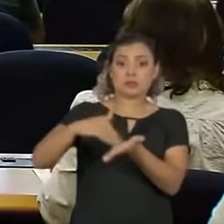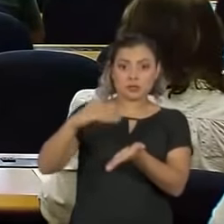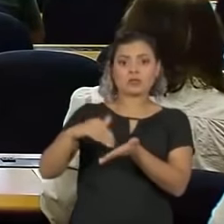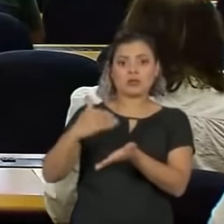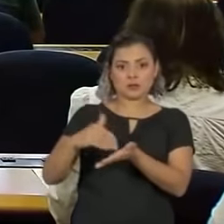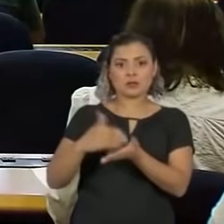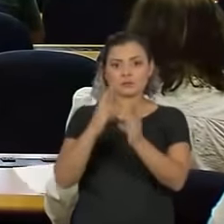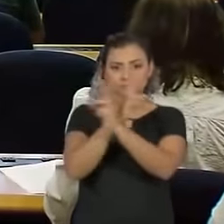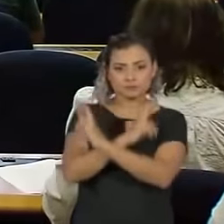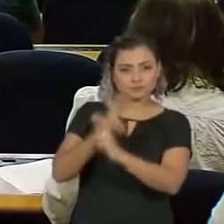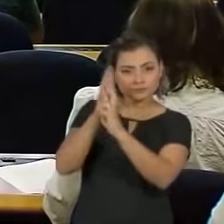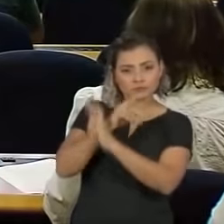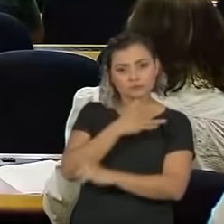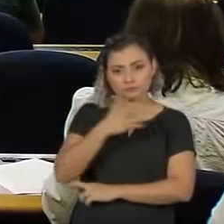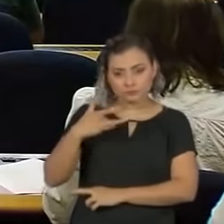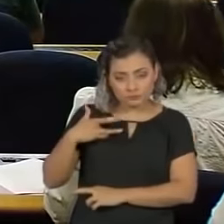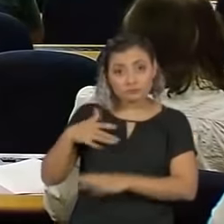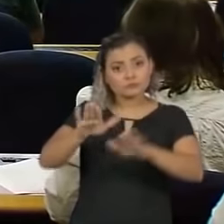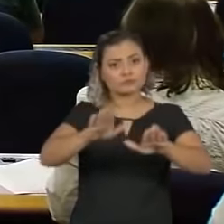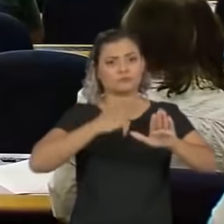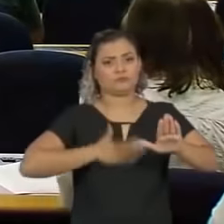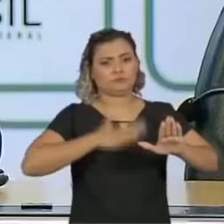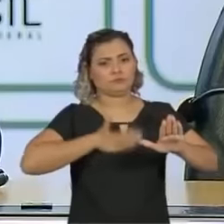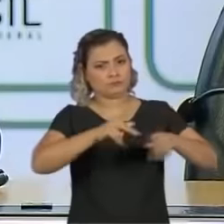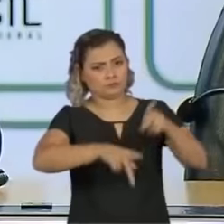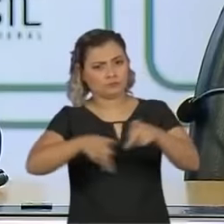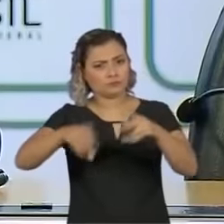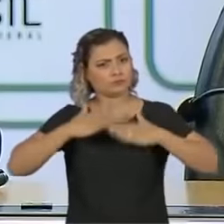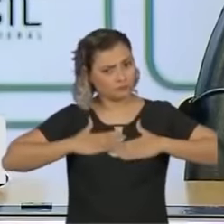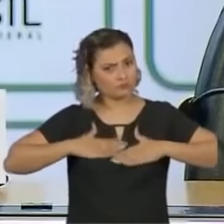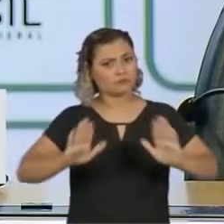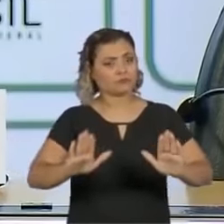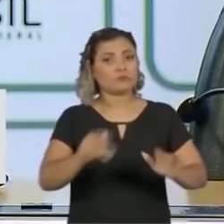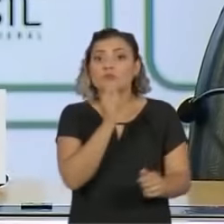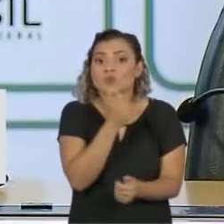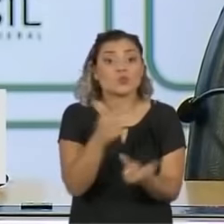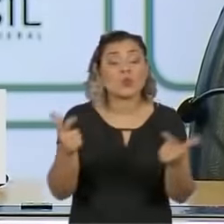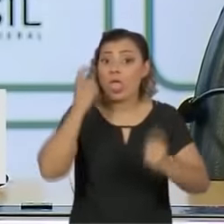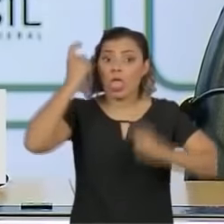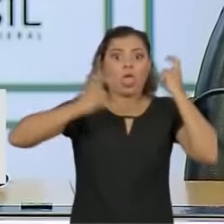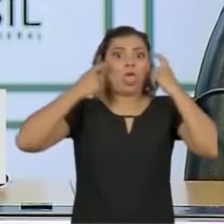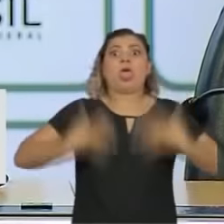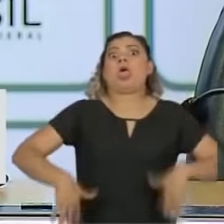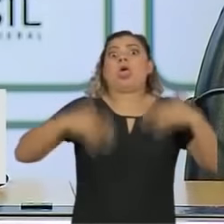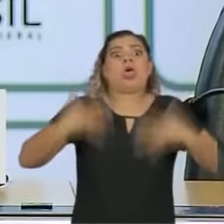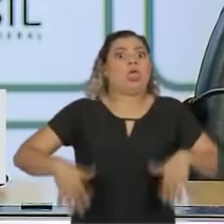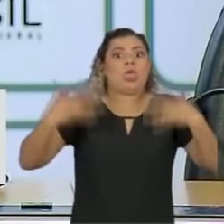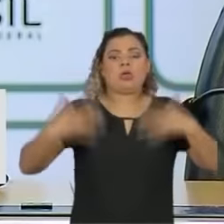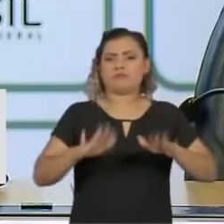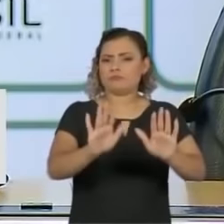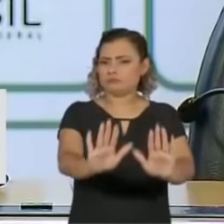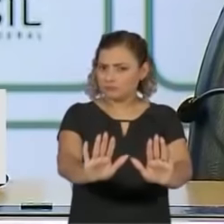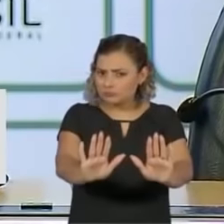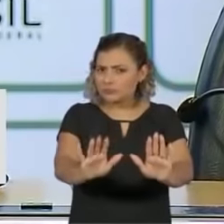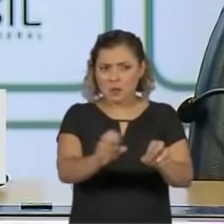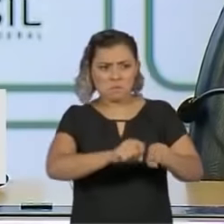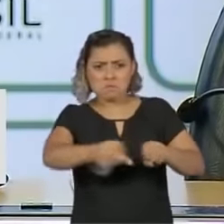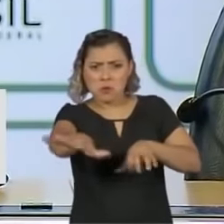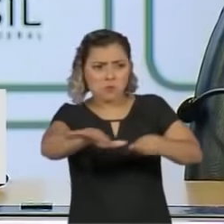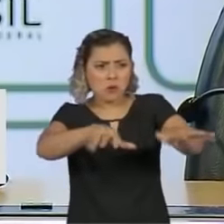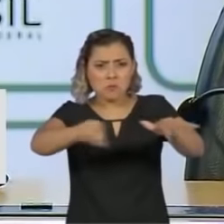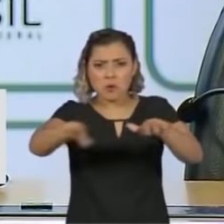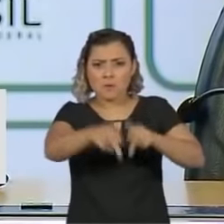de Vigilância em Saúde tranquiliza a população. Não existe nenhuma preocupação em relação à transmissão